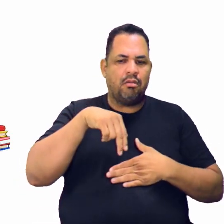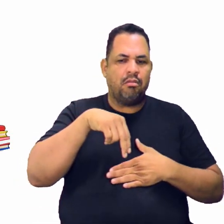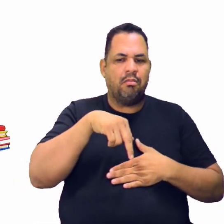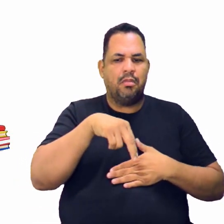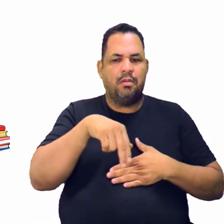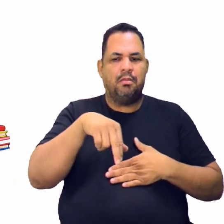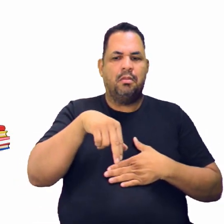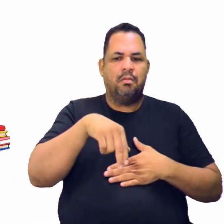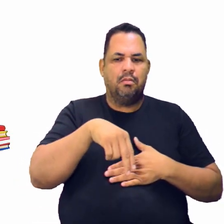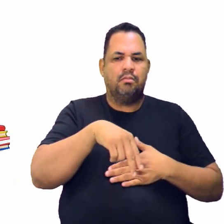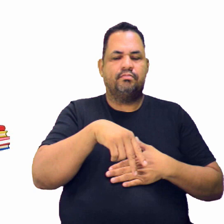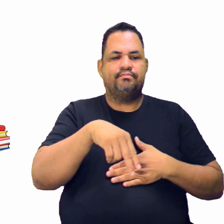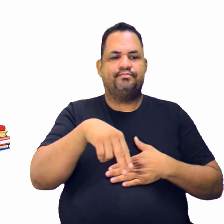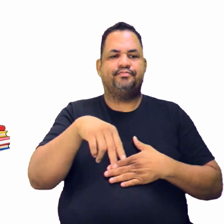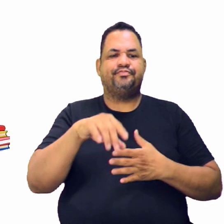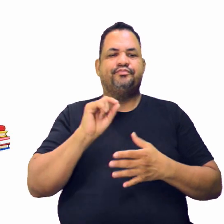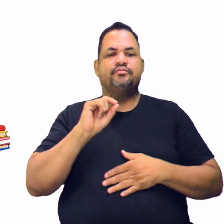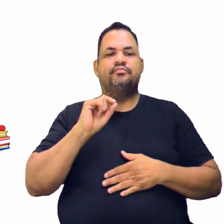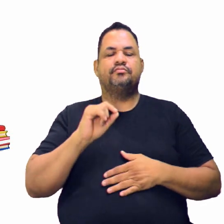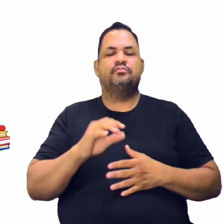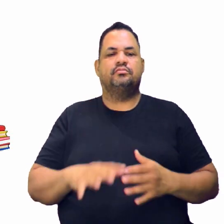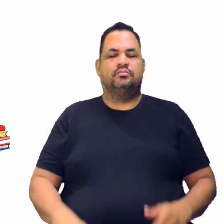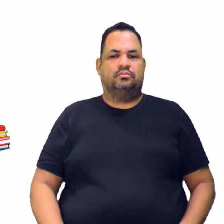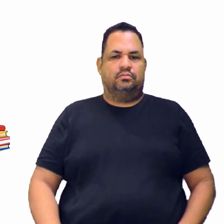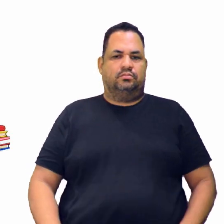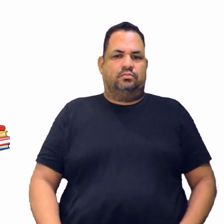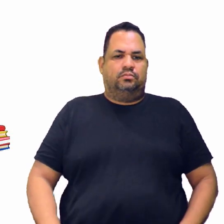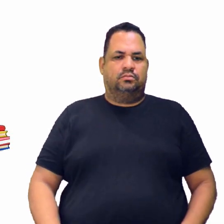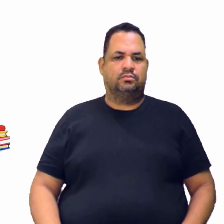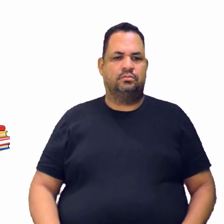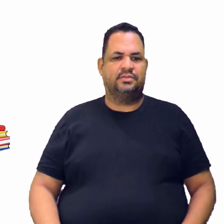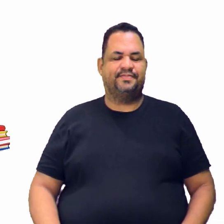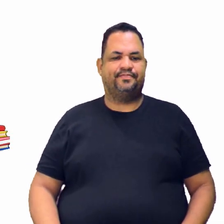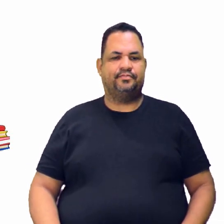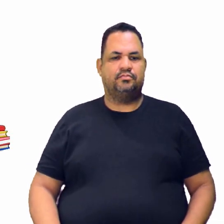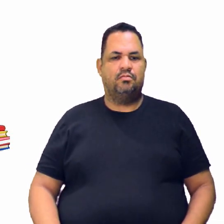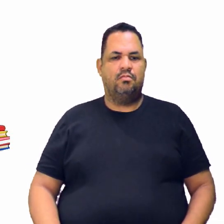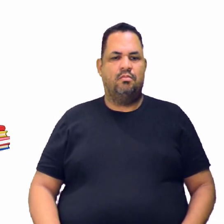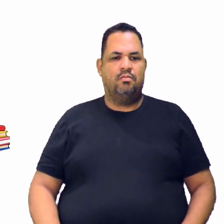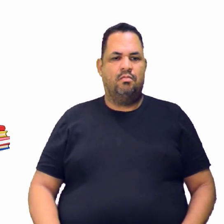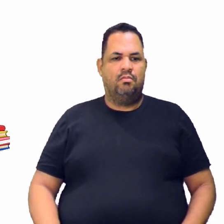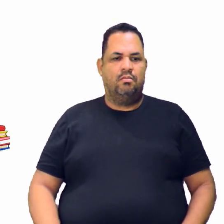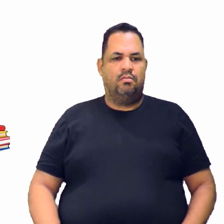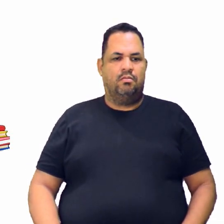ó. Todos. O que vão devagar? Todos. Tá certo?